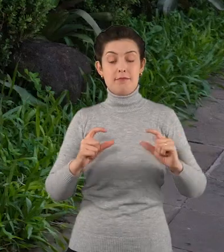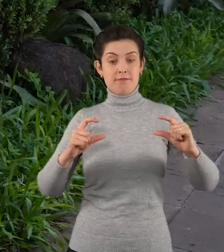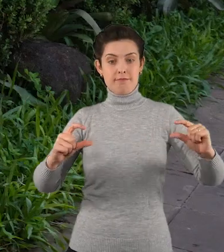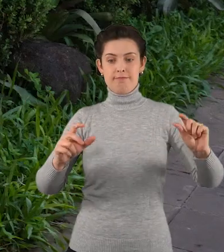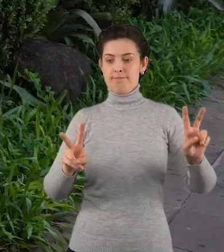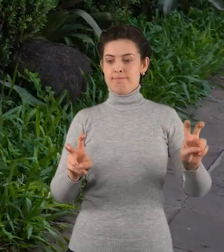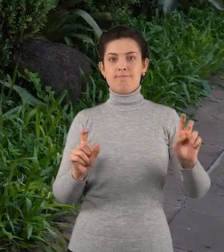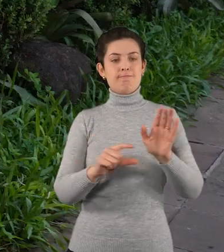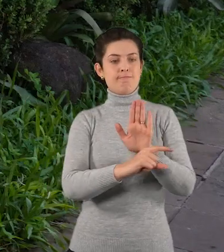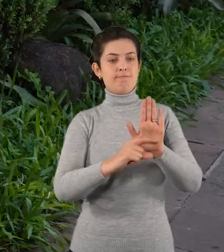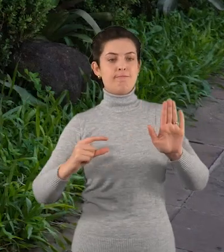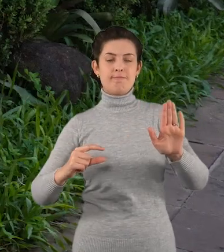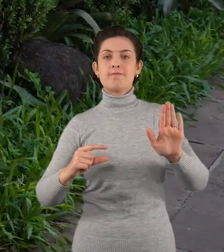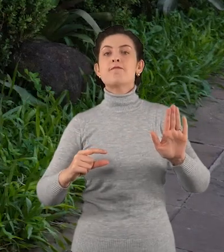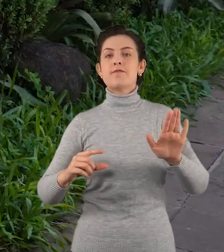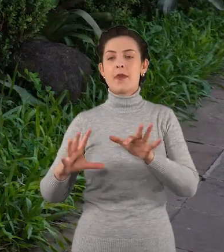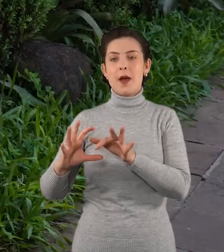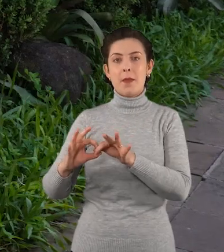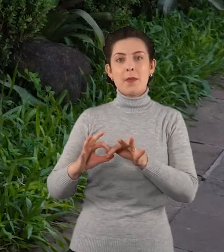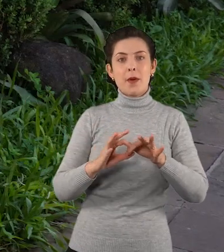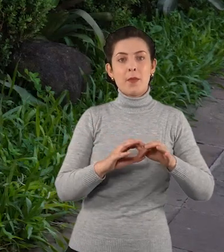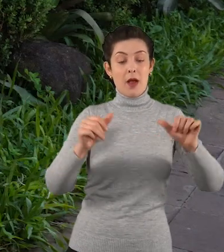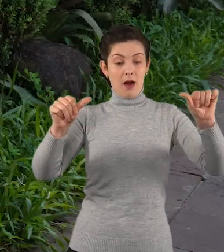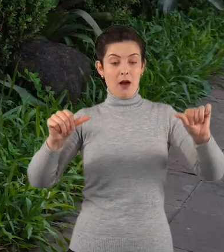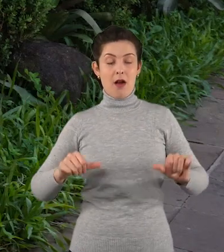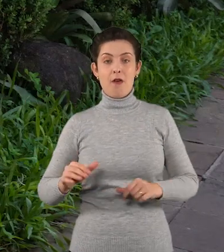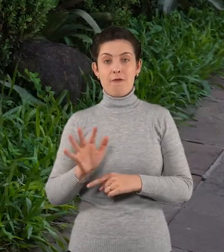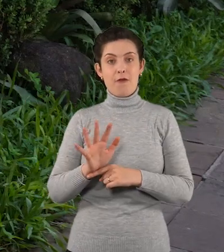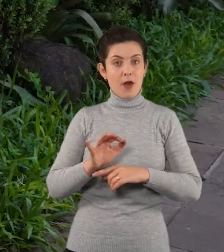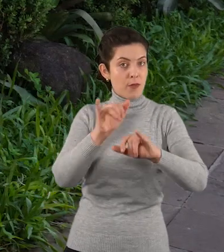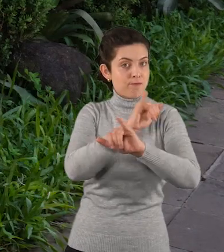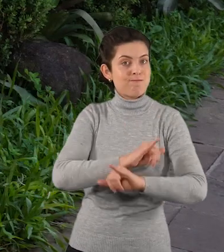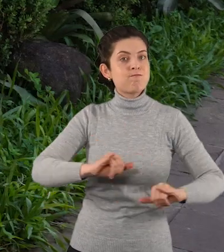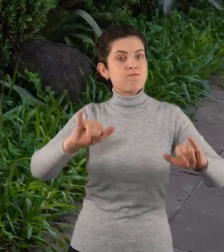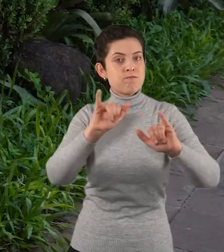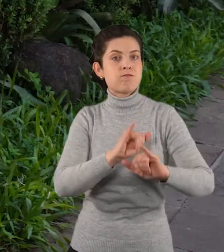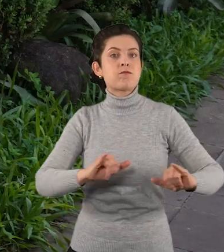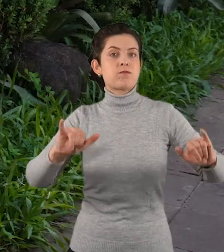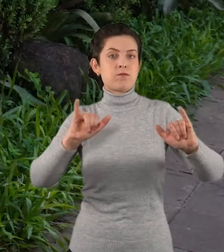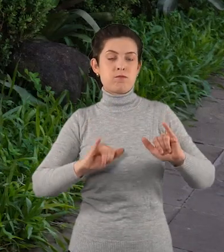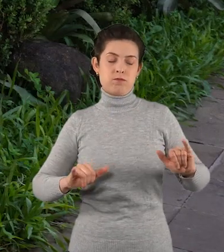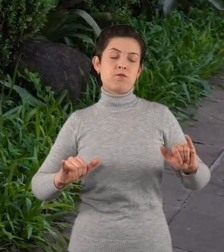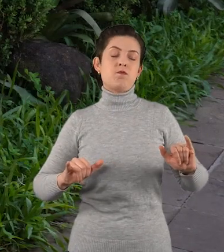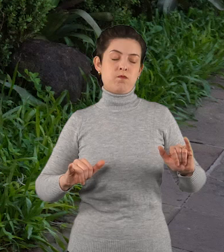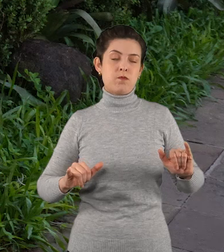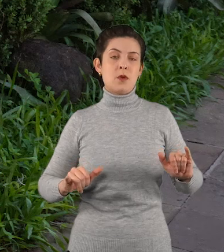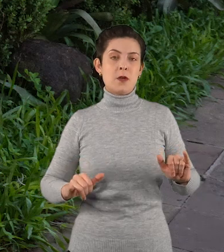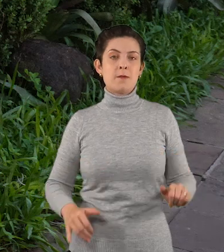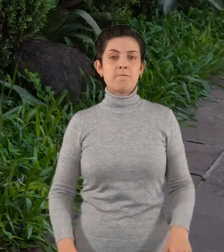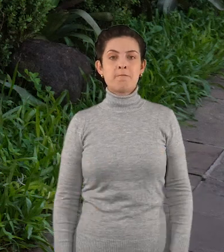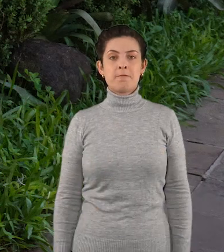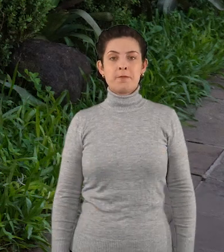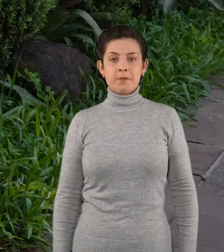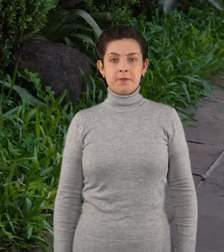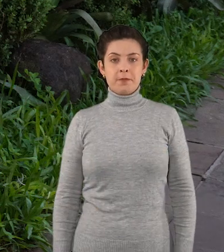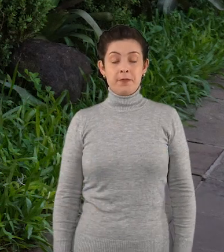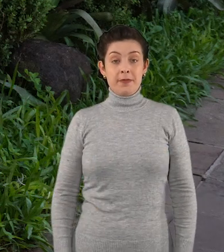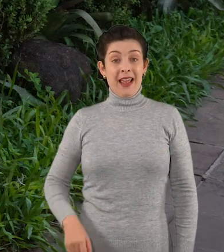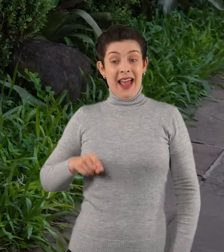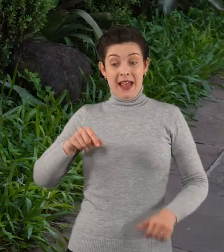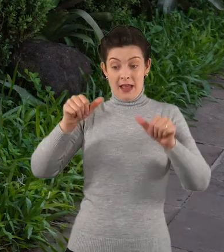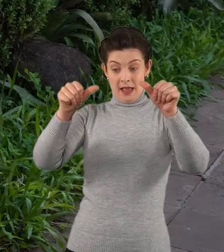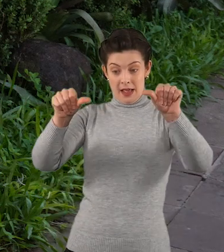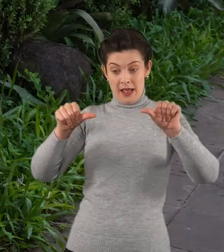menores. Eram expressões que eram juntadas ao cartaz que divulgava o filme que